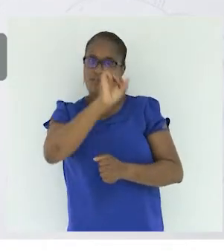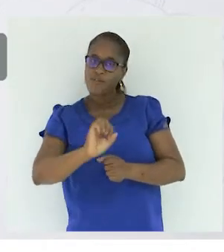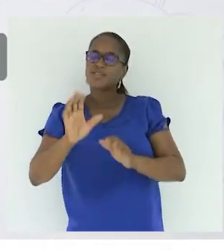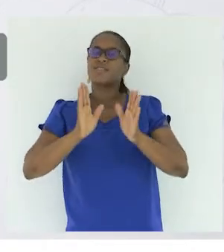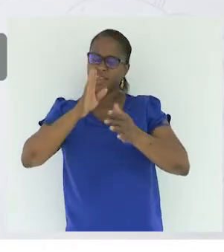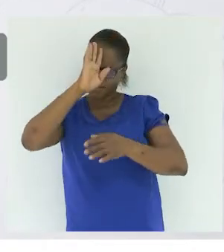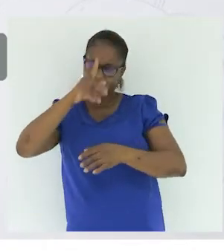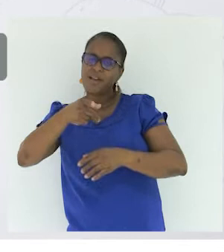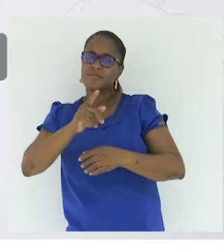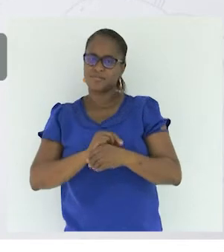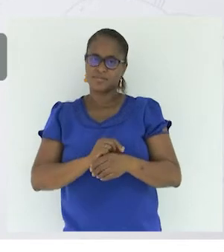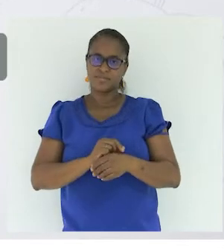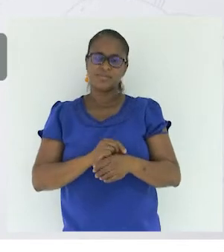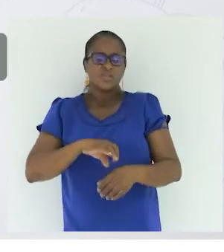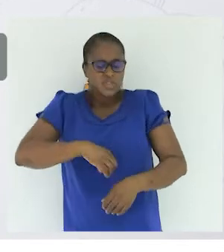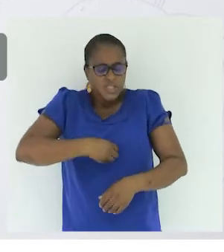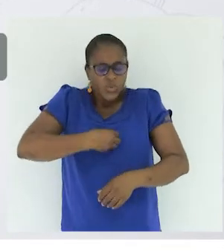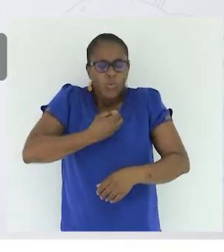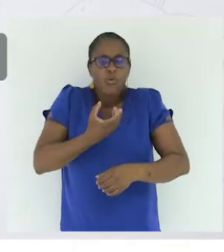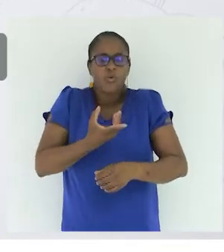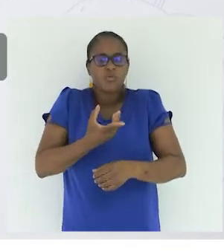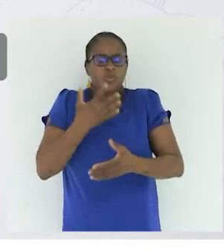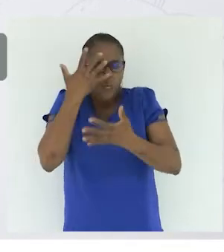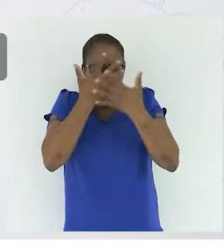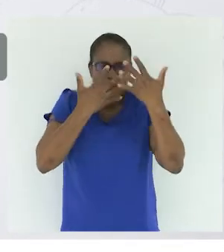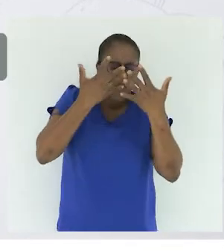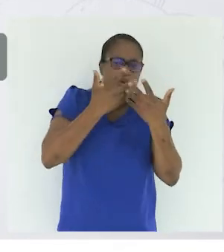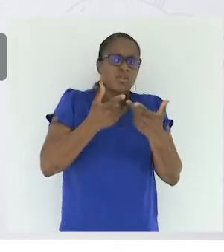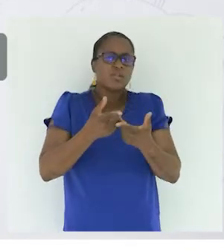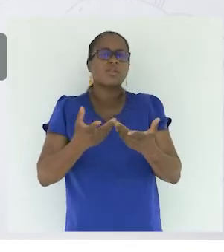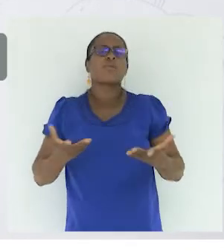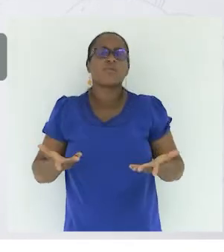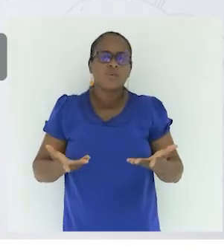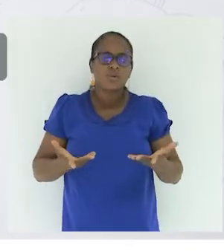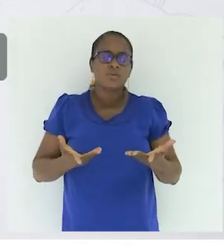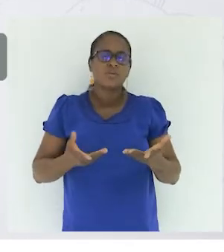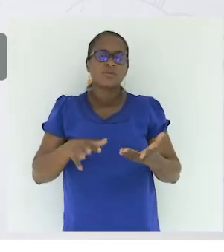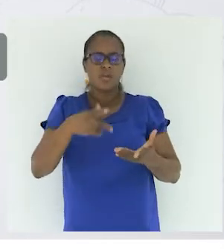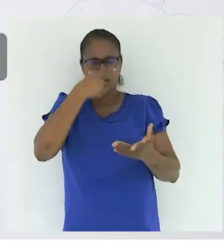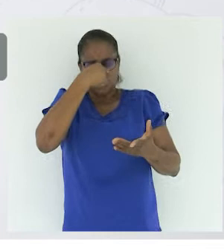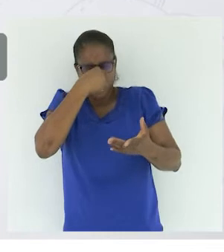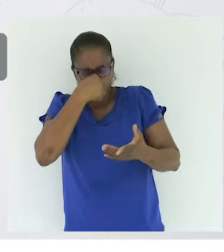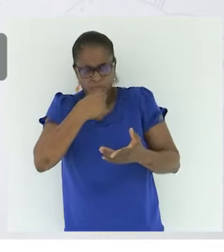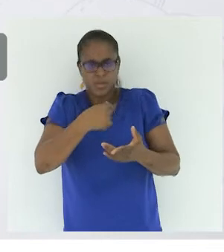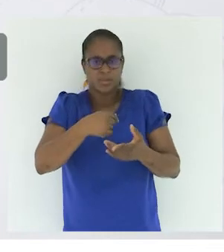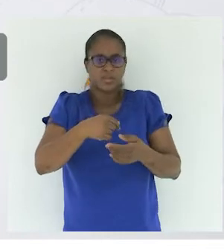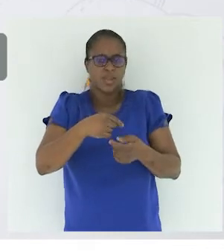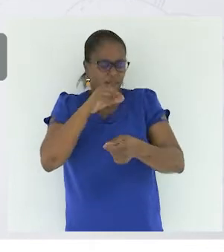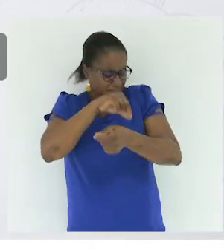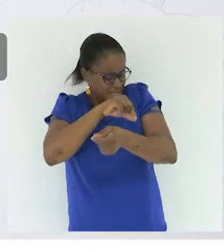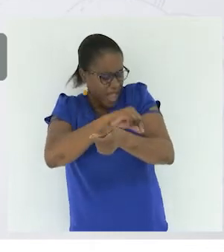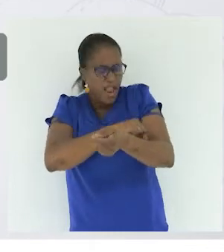sabe. Os sintomas se confundem com os da gripe, da